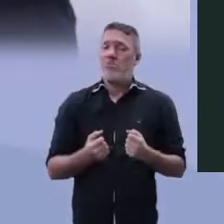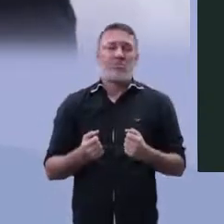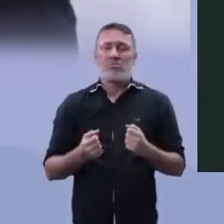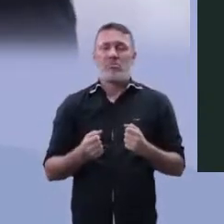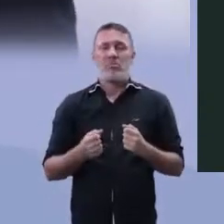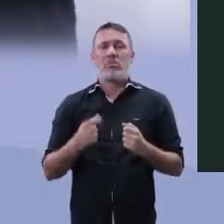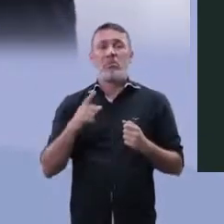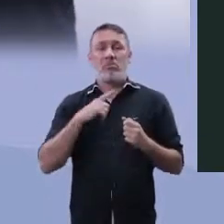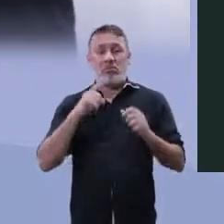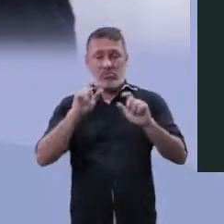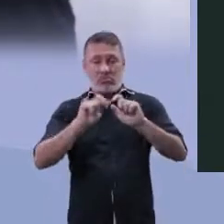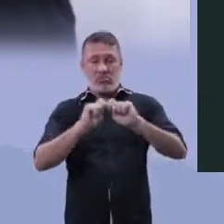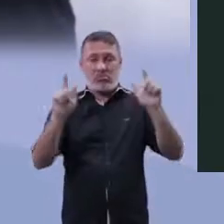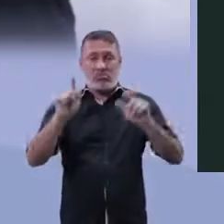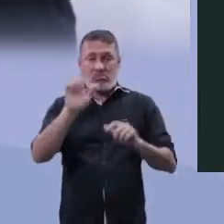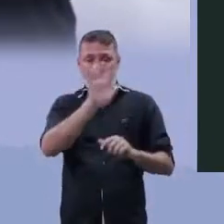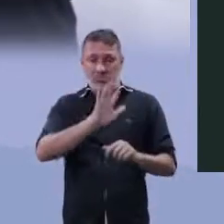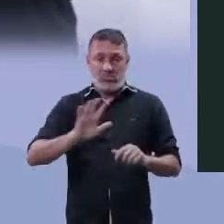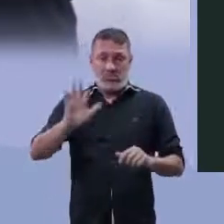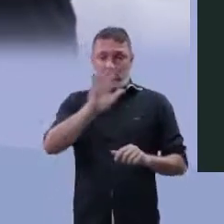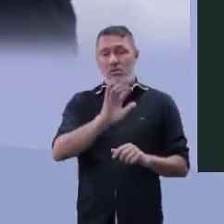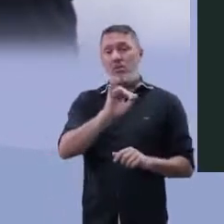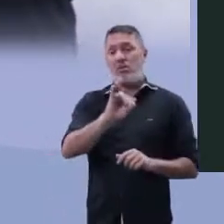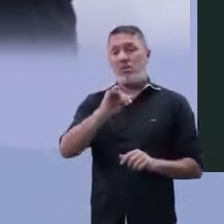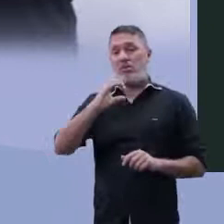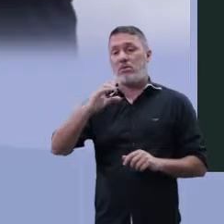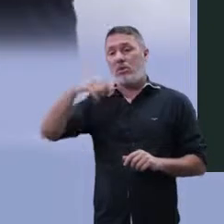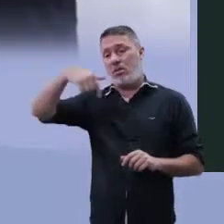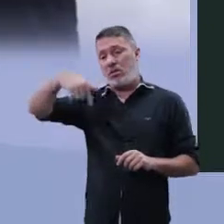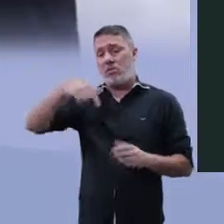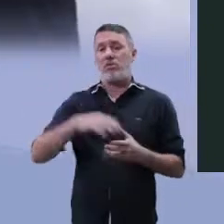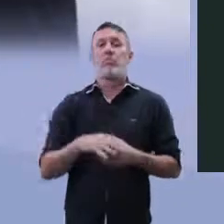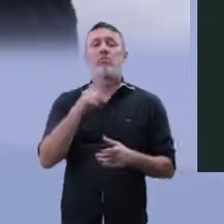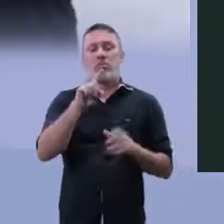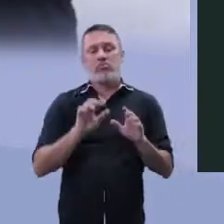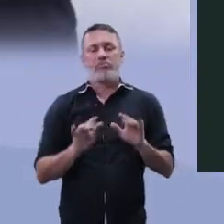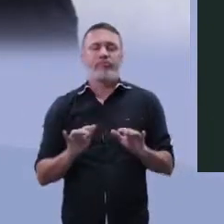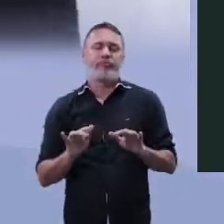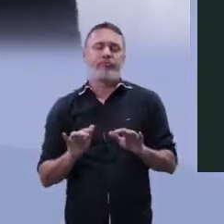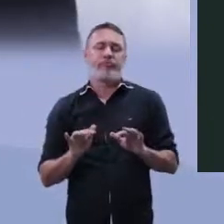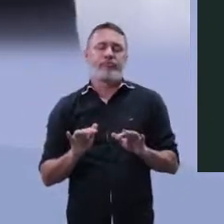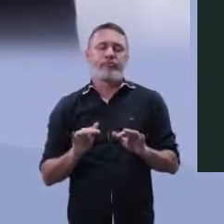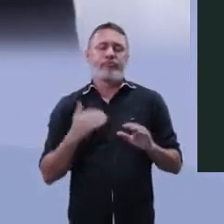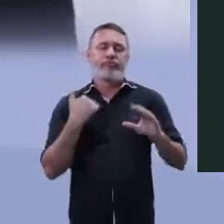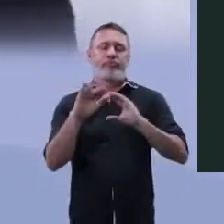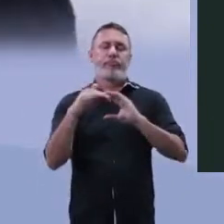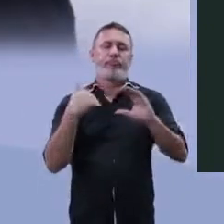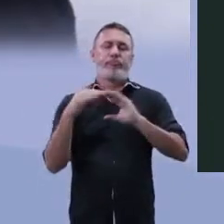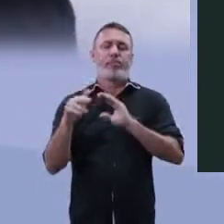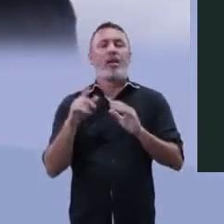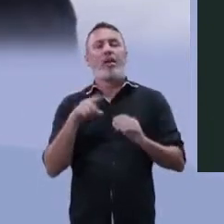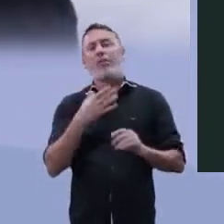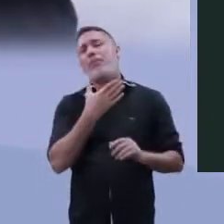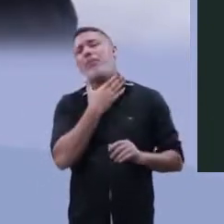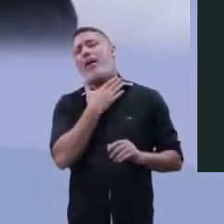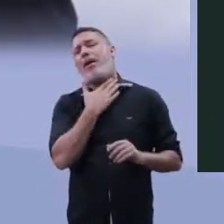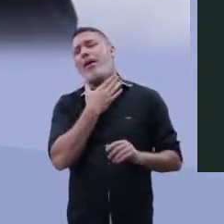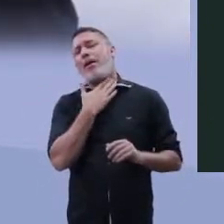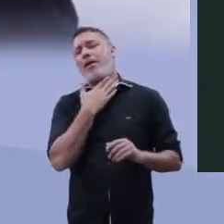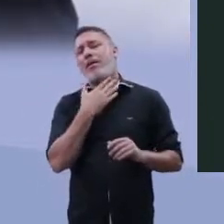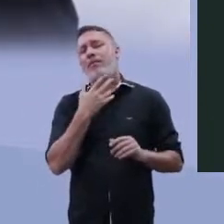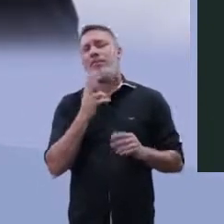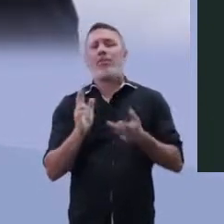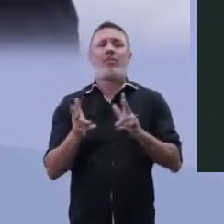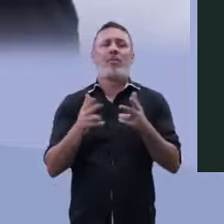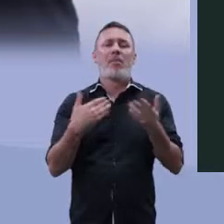uma tela bem simples, né? O sistema, tanto é que o fundo é exatamente a tela do ICQ. E aí